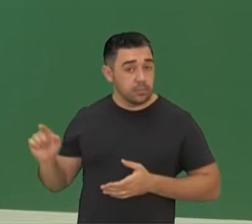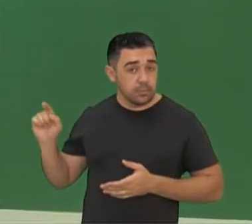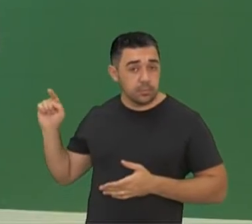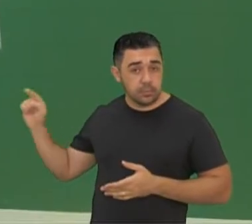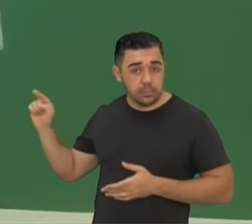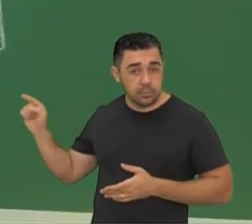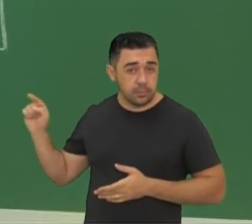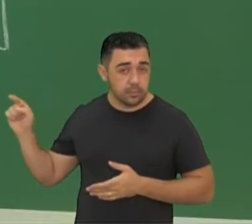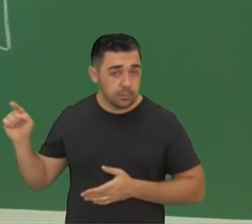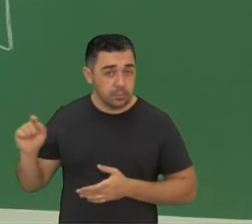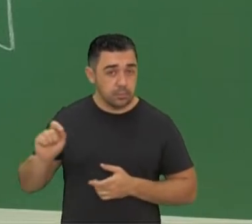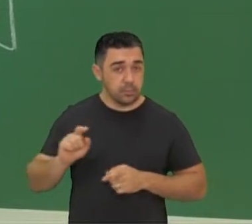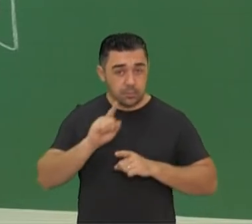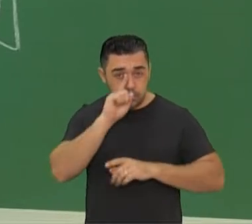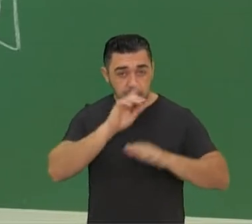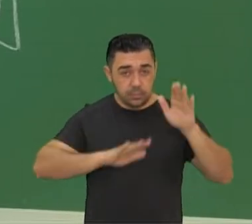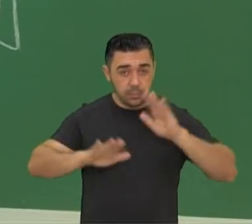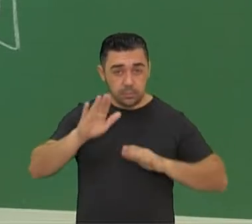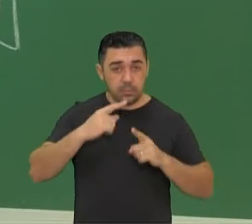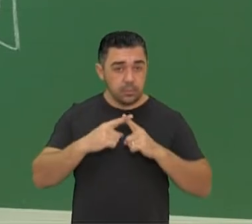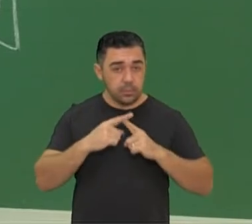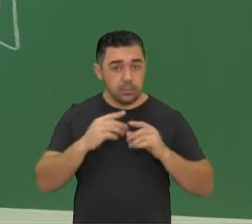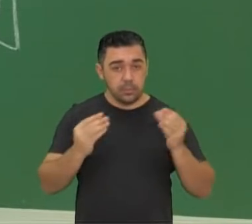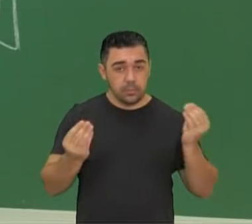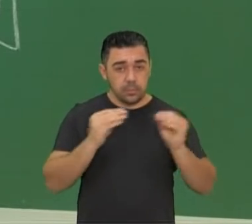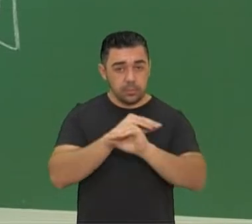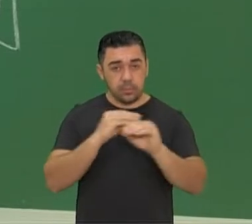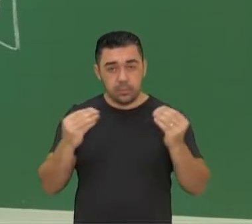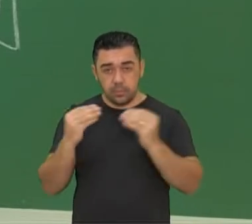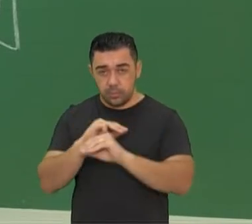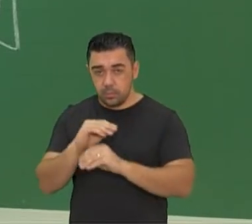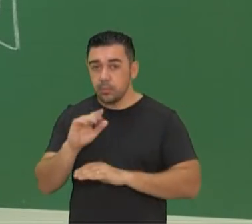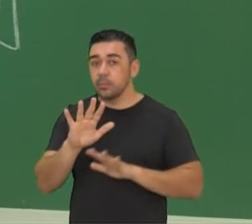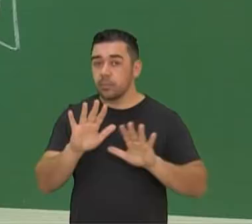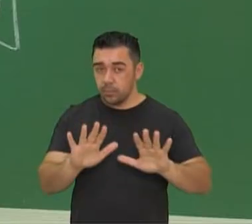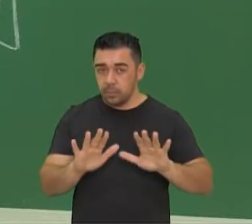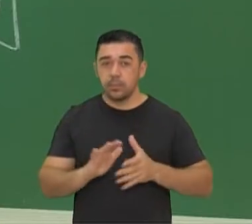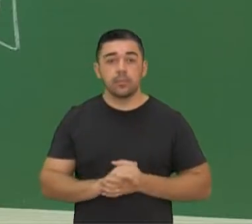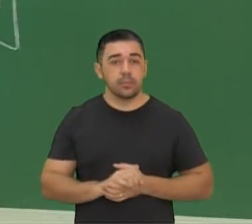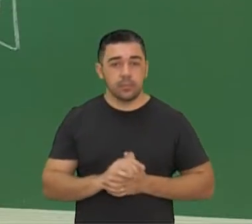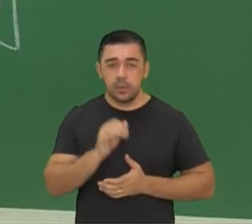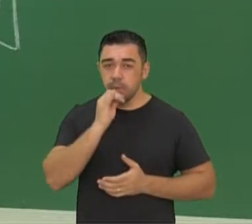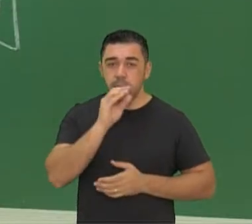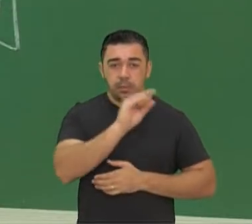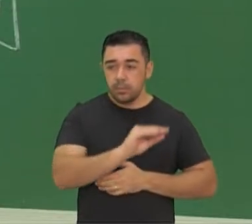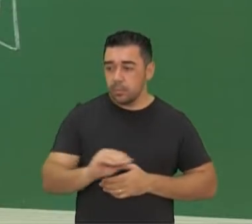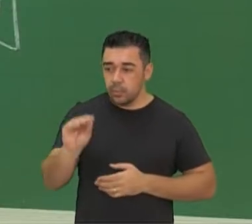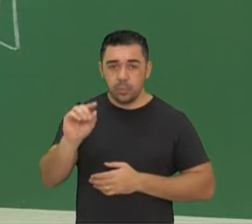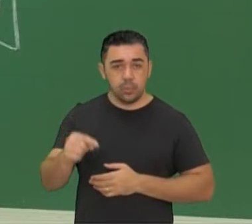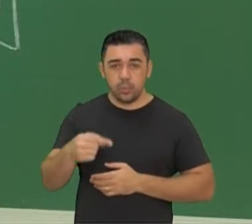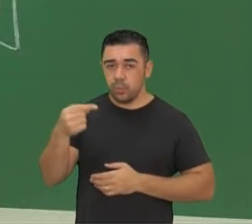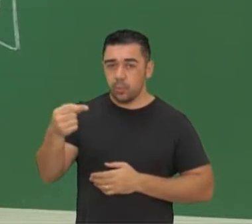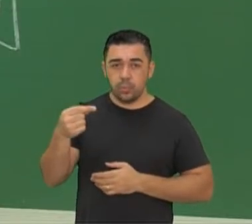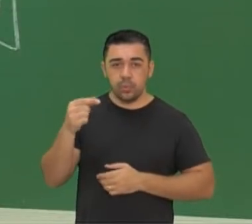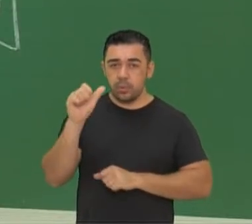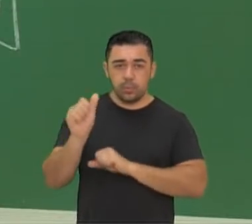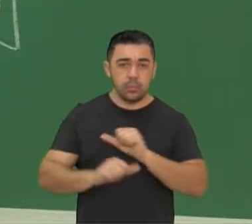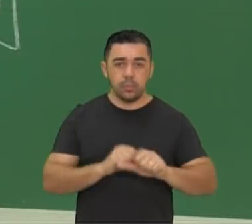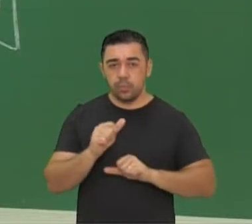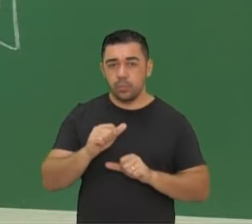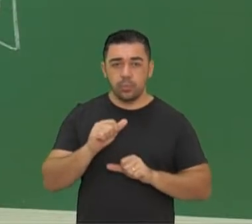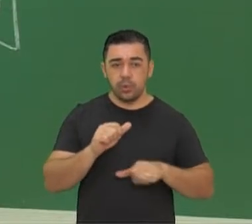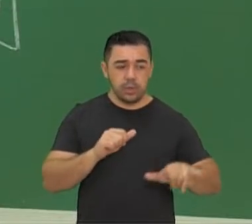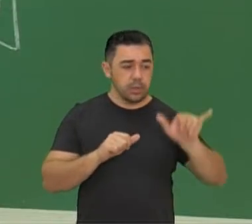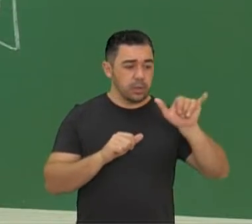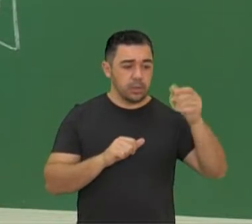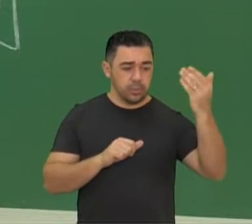questão aqui você tem que tomar muito cuidado por causa dessa jogada aqui, ó. Tem gente que passa o 1 para o outro lado negativo e o y já vira positivo na